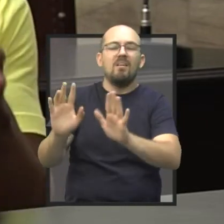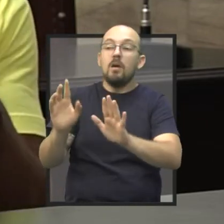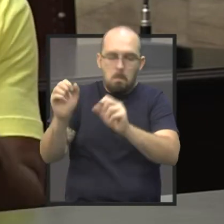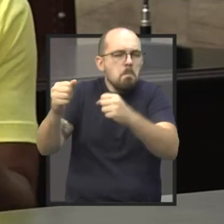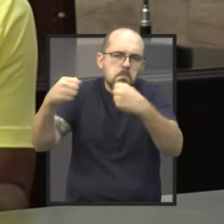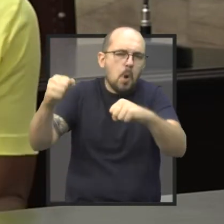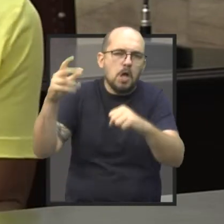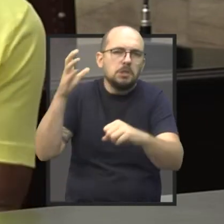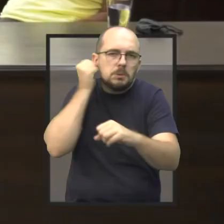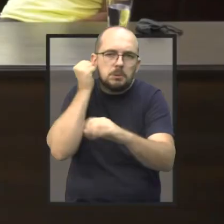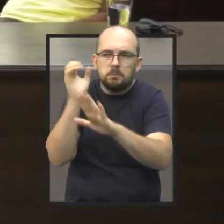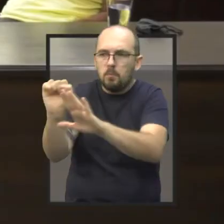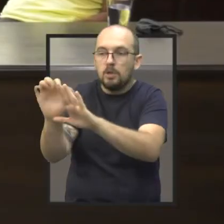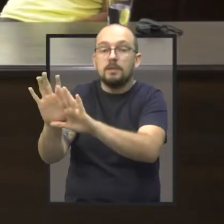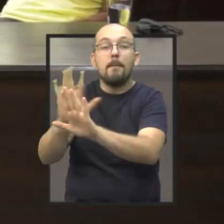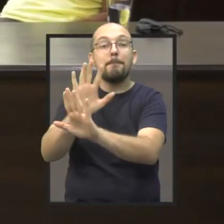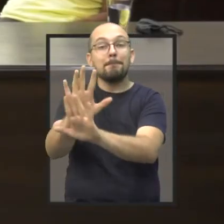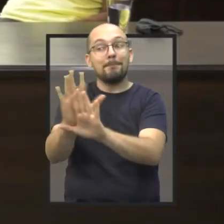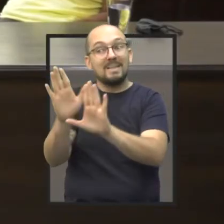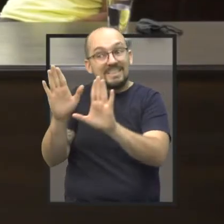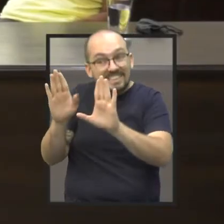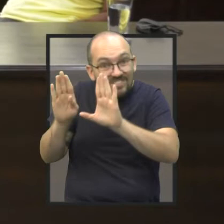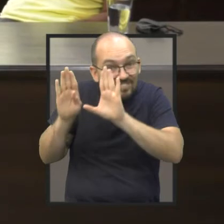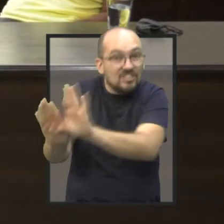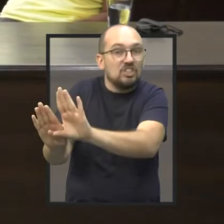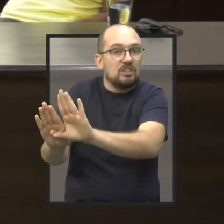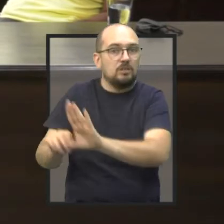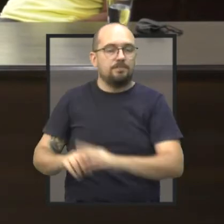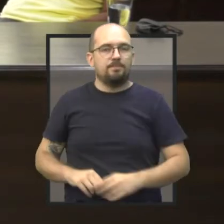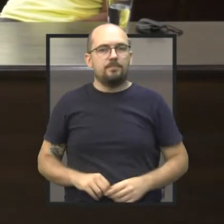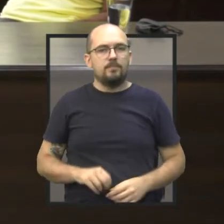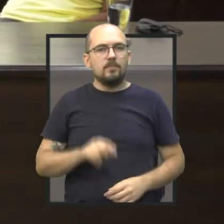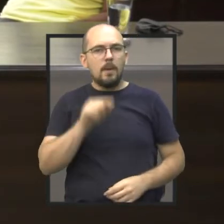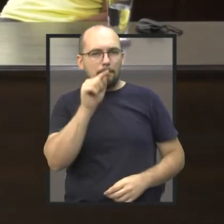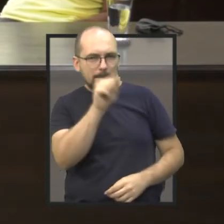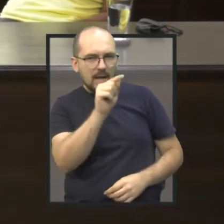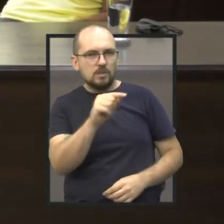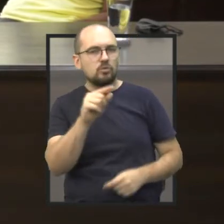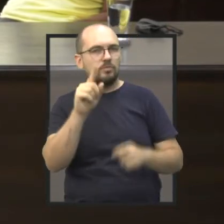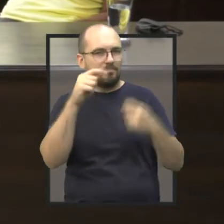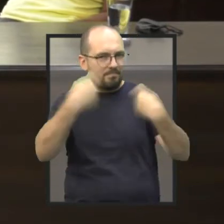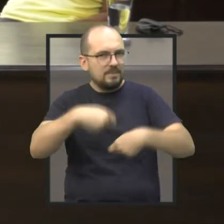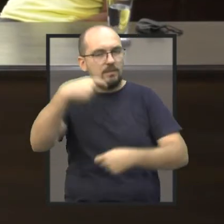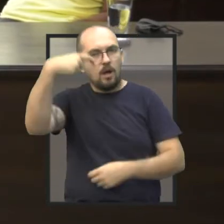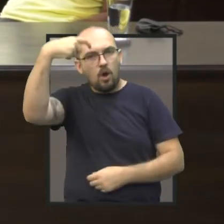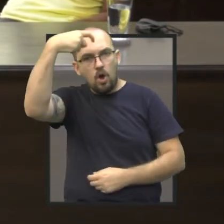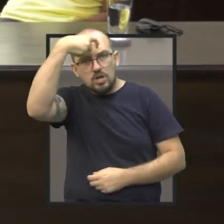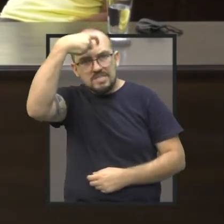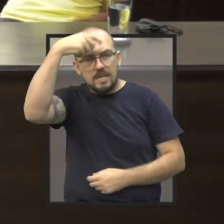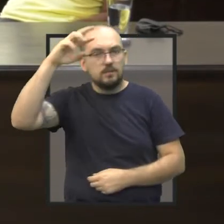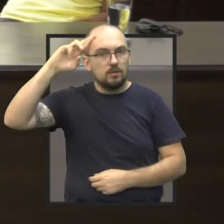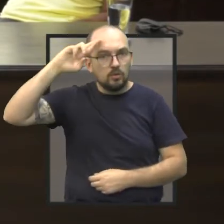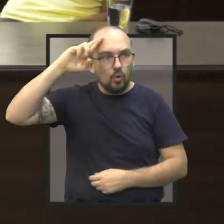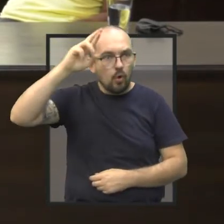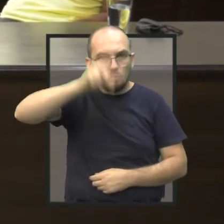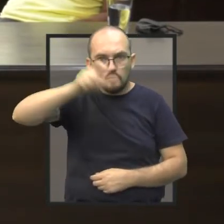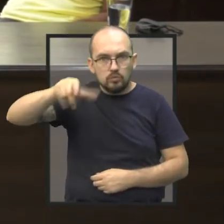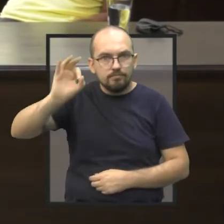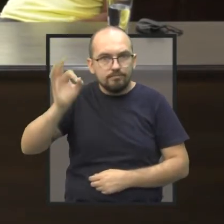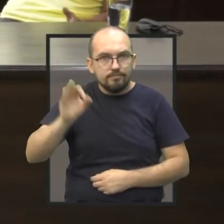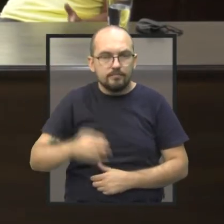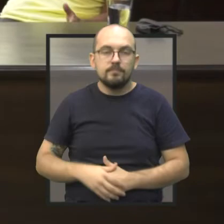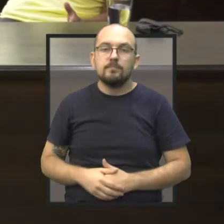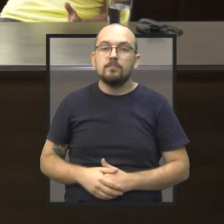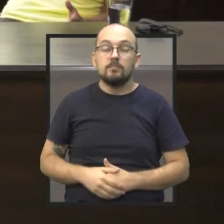manter o animal fechado. E para que isso aconteça, o senhor acredita que o melhor caminho é a conscientização desses proprietários de